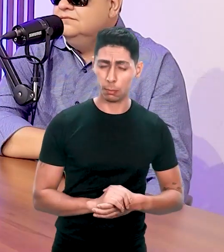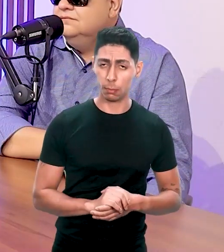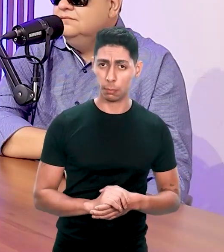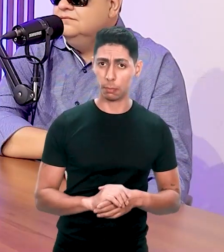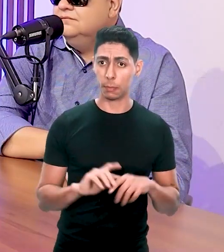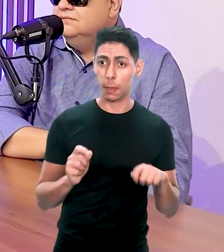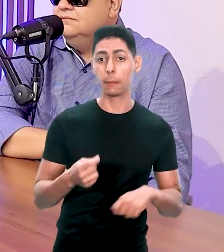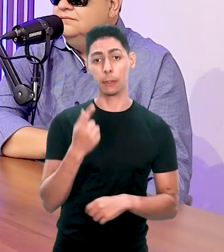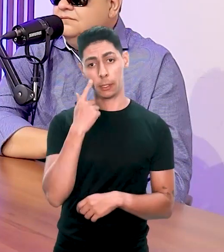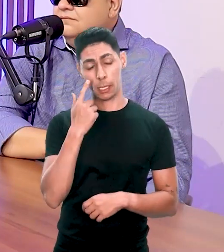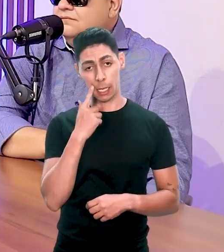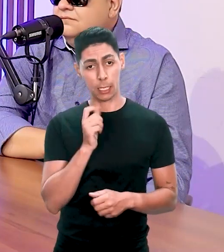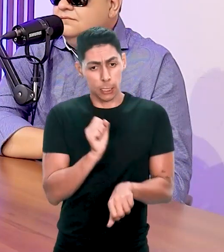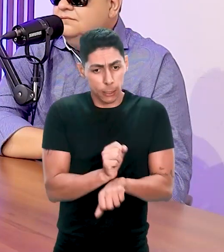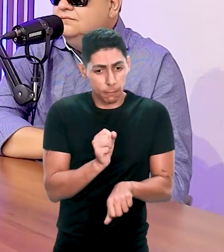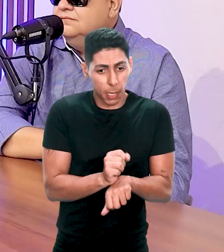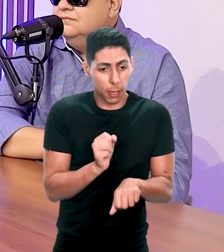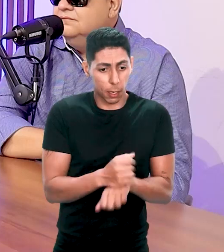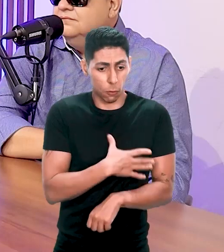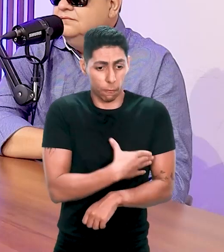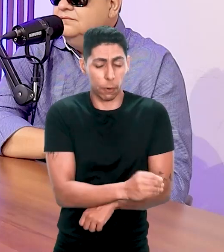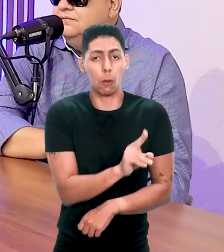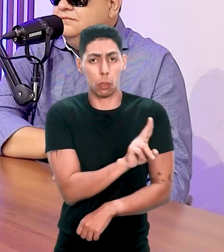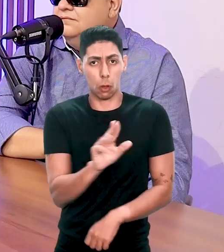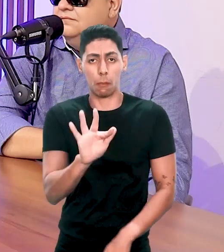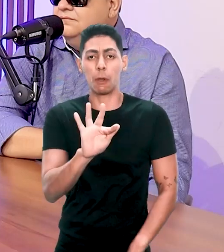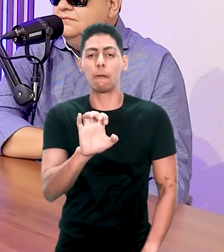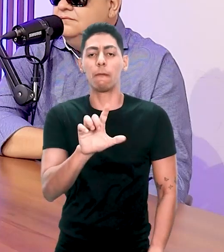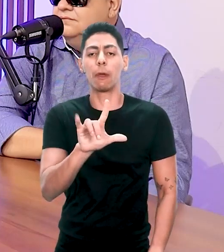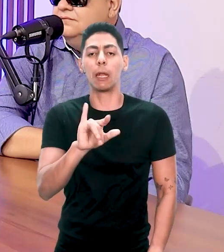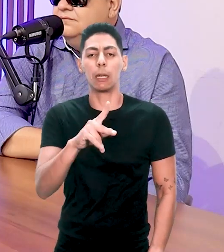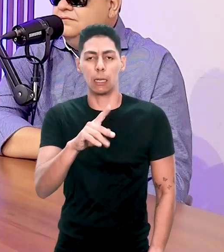Para receber o Felipe, né? Que